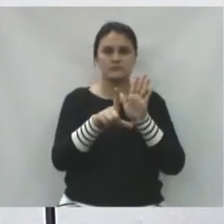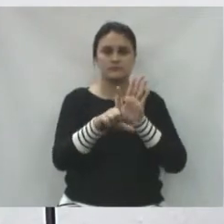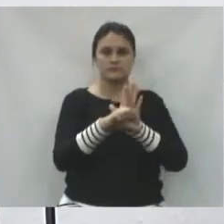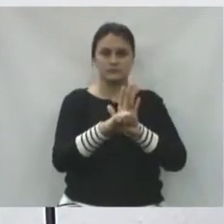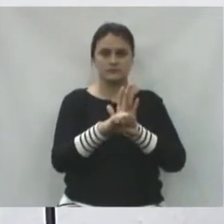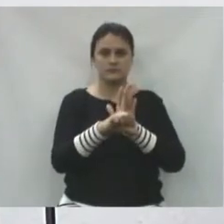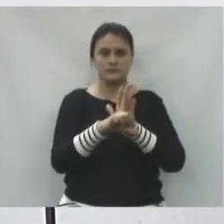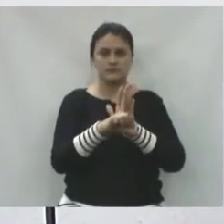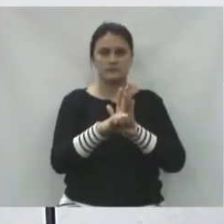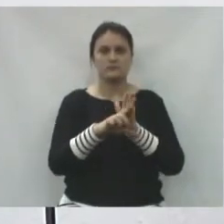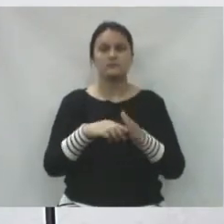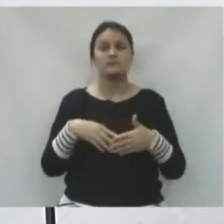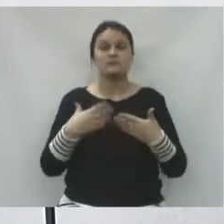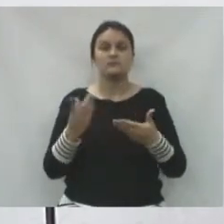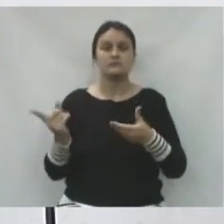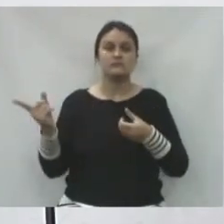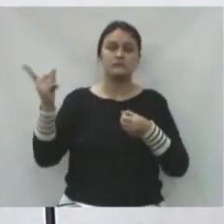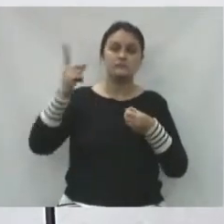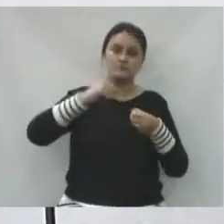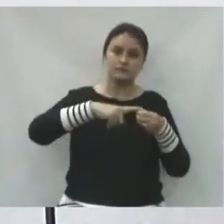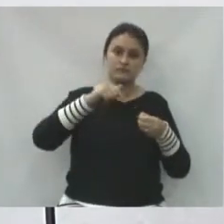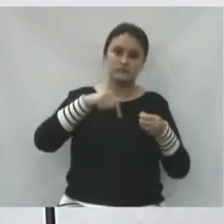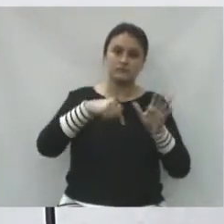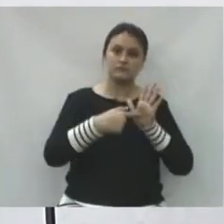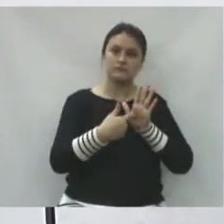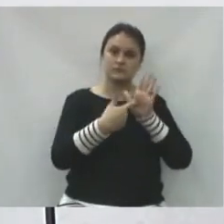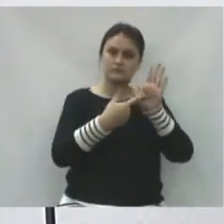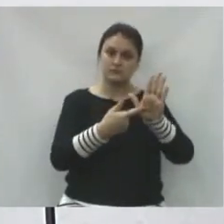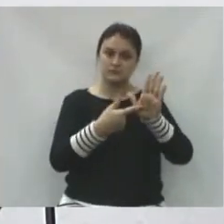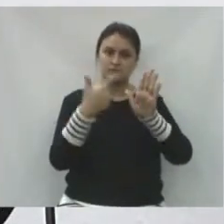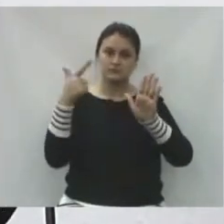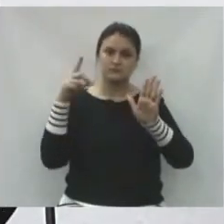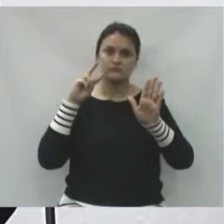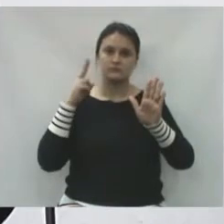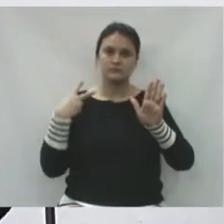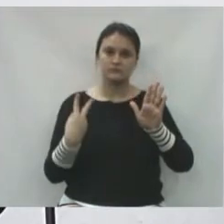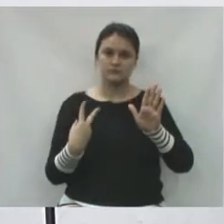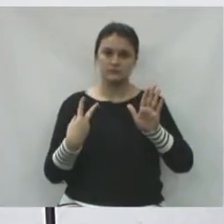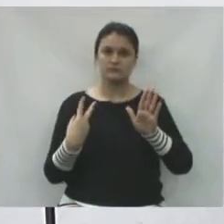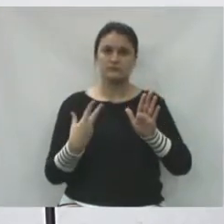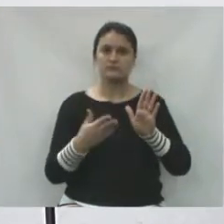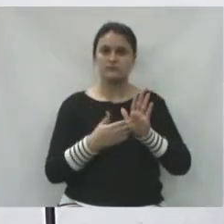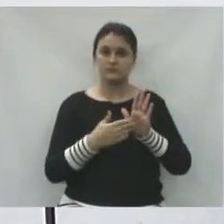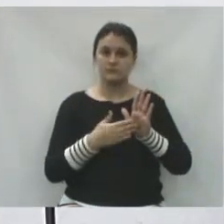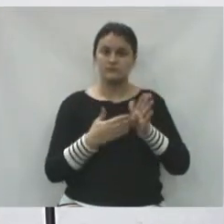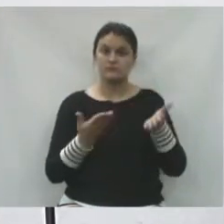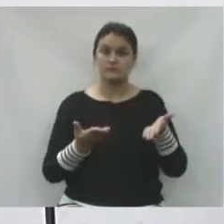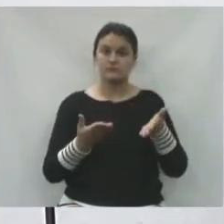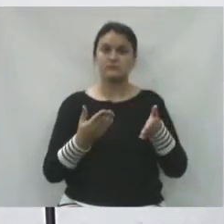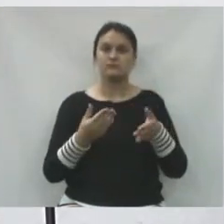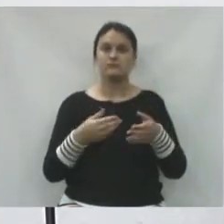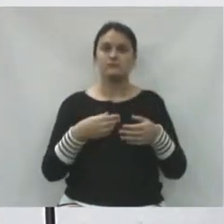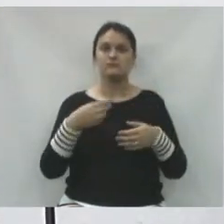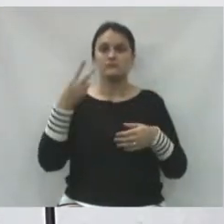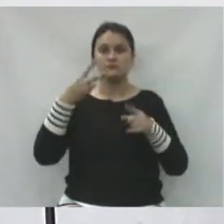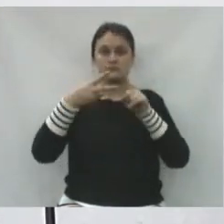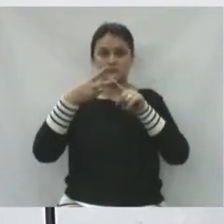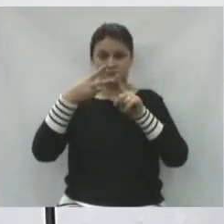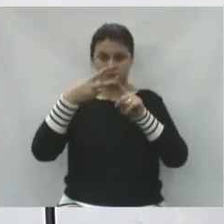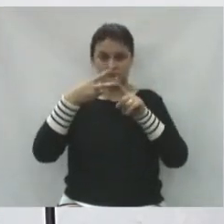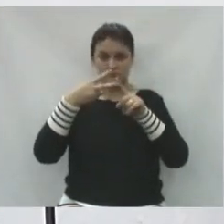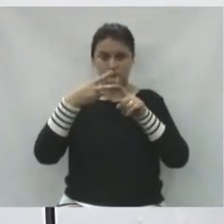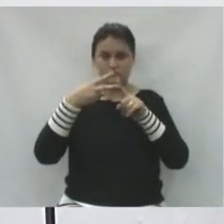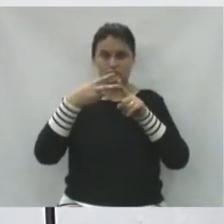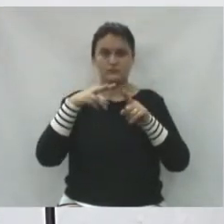lei. Quando voltamos de lá, apresentamos aos demais vereadores. E o segundo